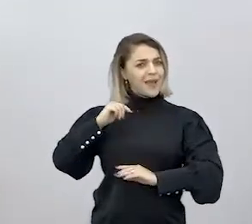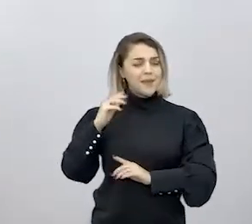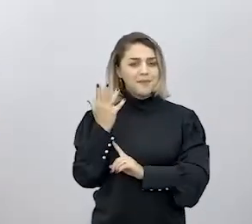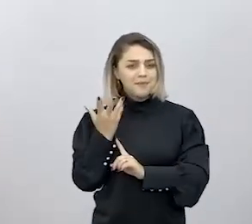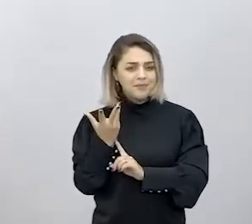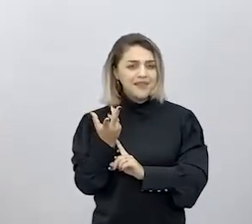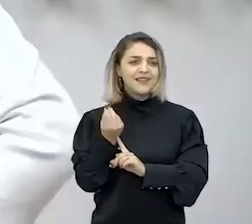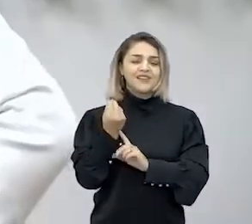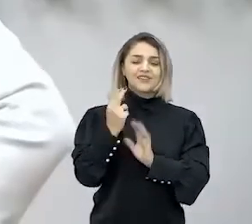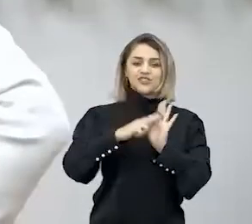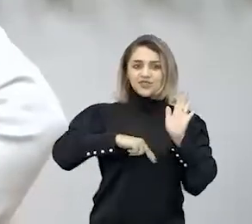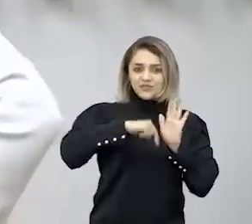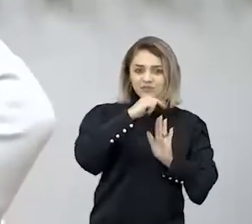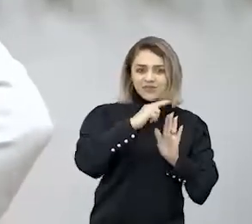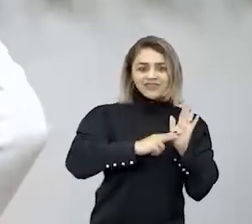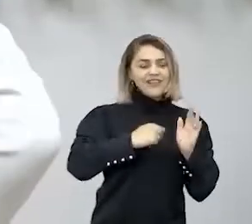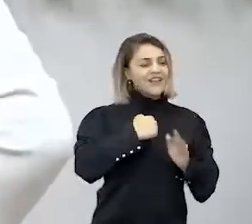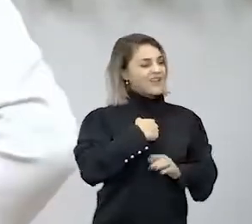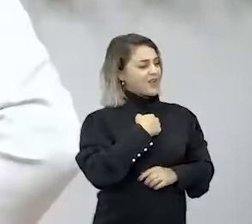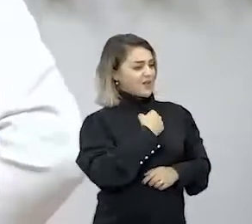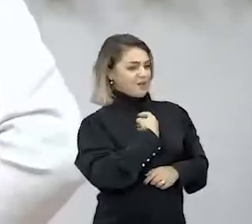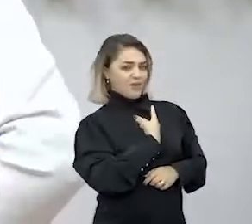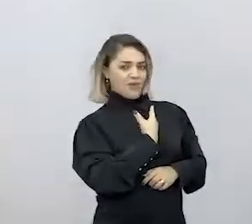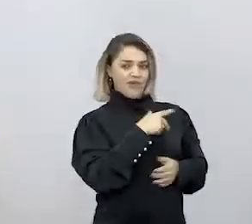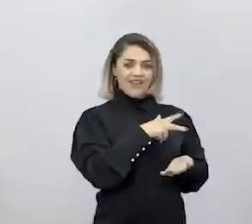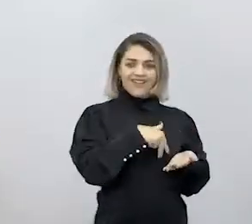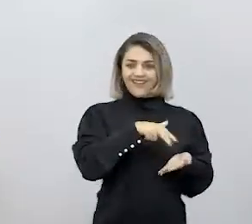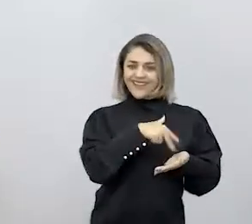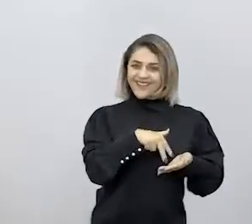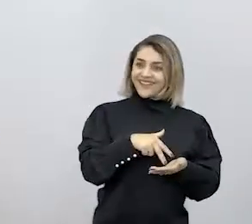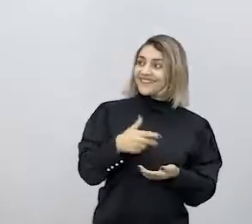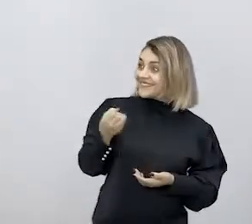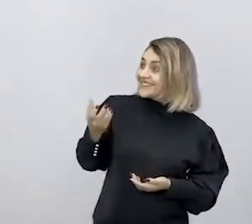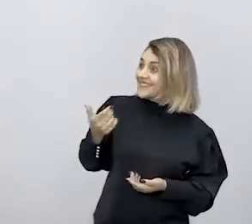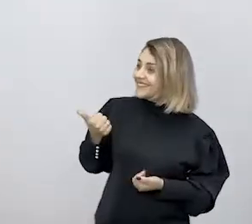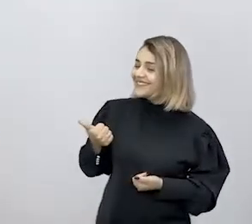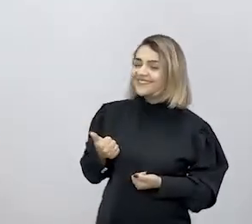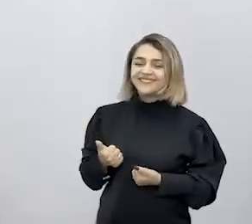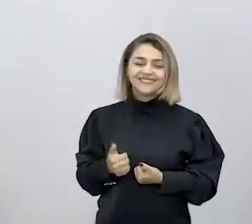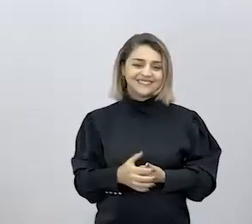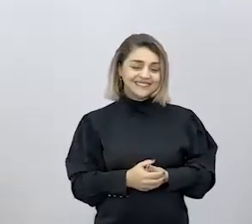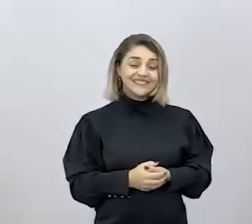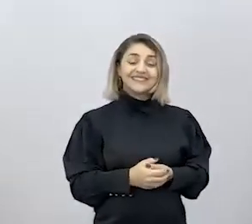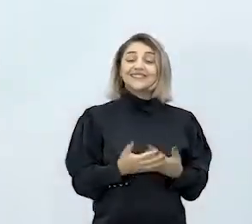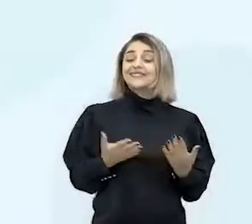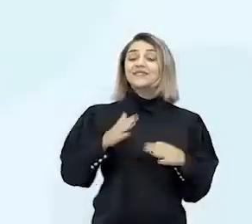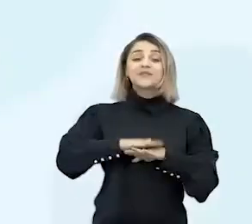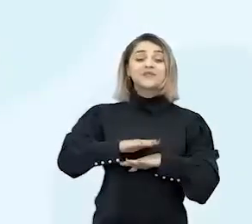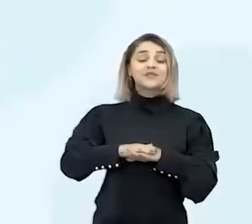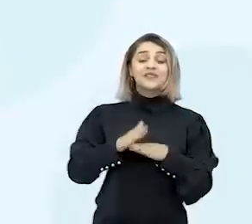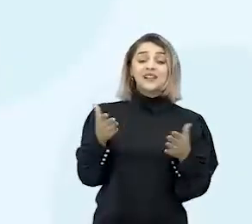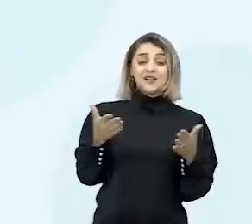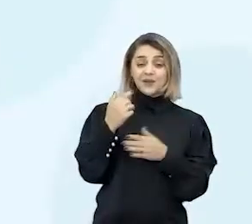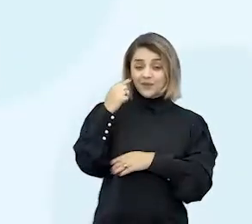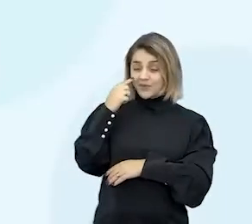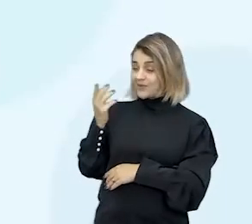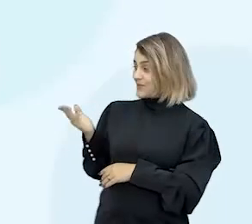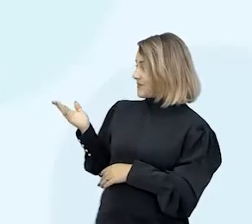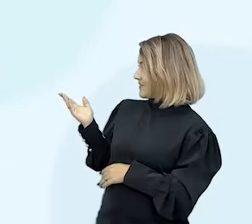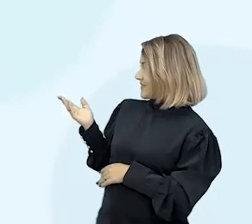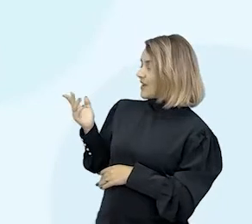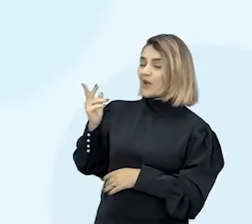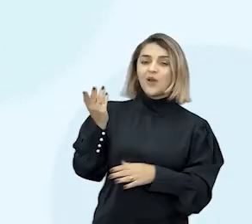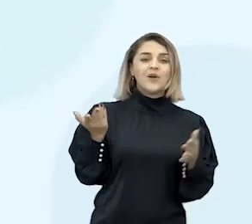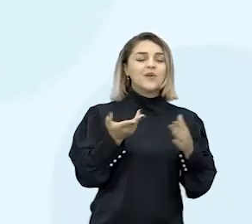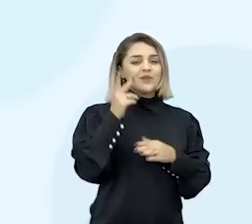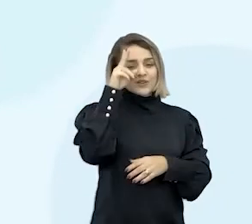poderia fazer um poema. Eu sou bom em dançar. Poderia dançar. Então tá bom. Mas vamos lá. O que fizemos hoje, que aprendemos? Hoje relembramos o